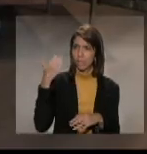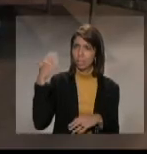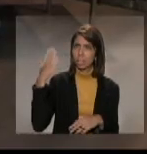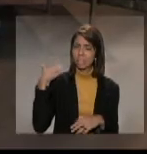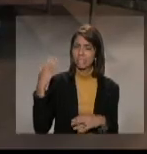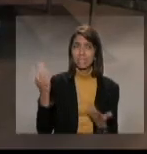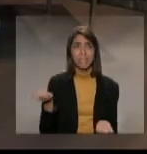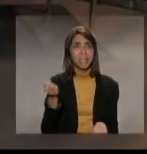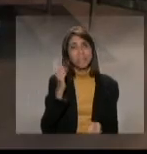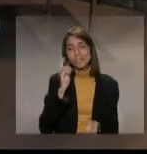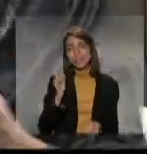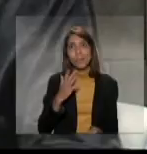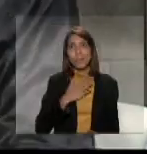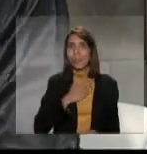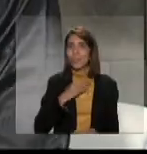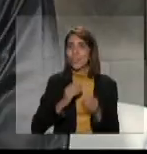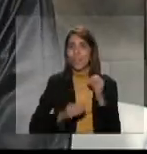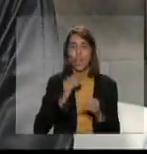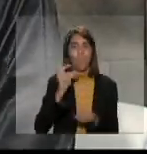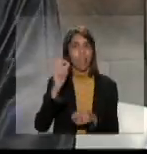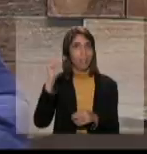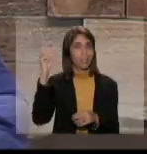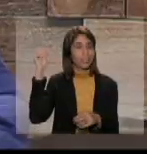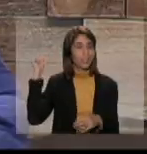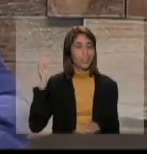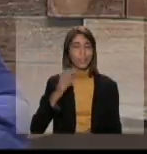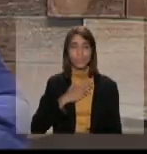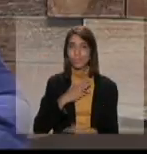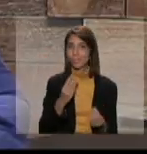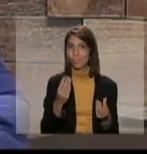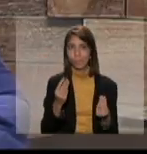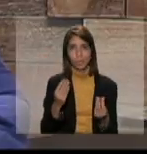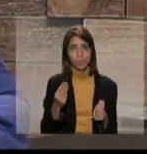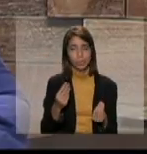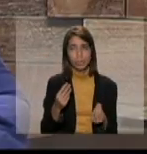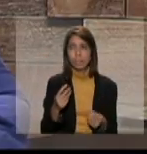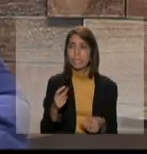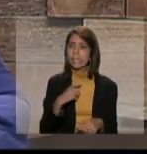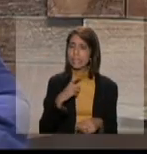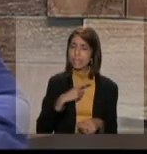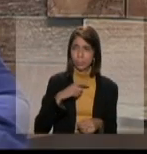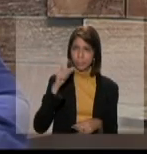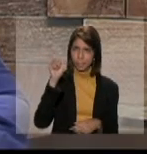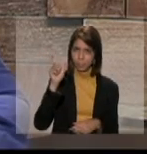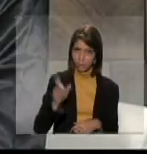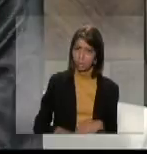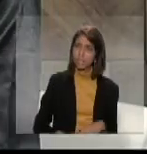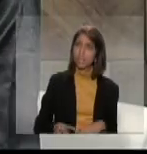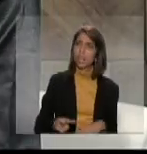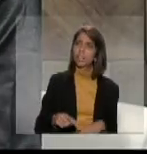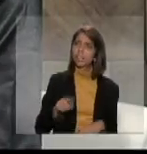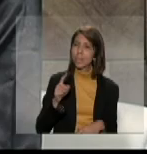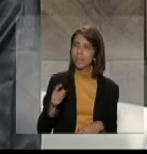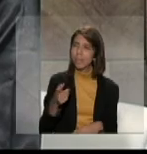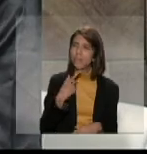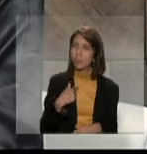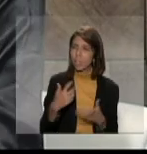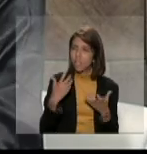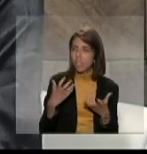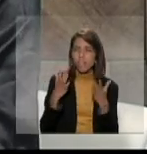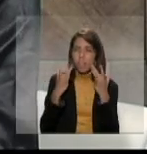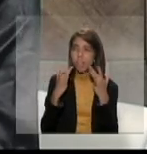é um outro tempo é o tempo deslocada de seu gosto muito tempo eu gosto muito tempo tem algum personagem é